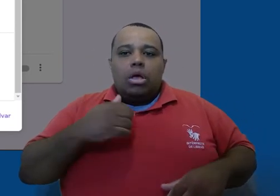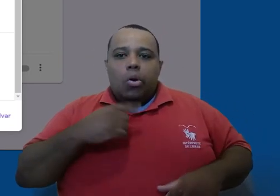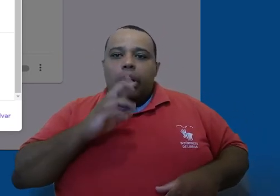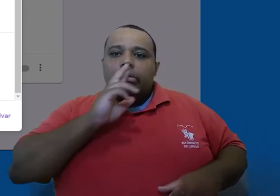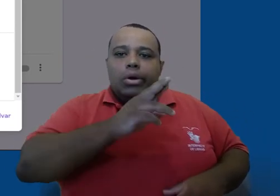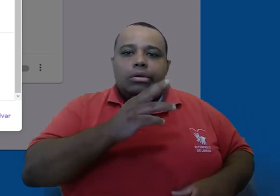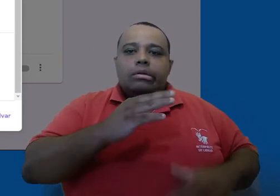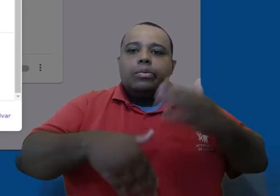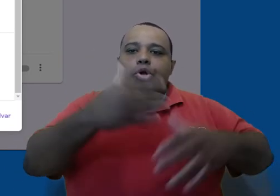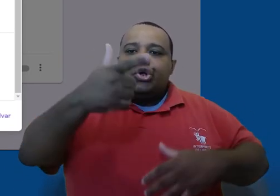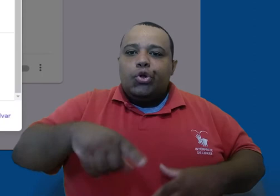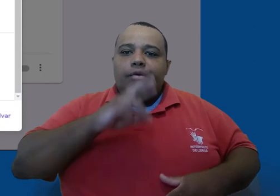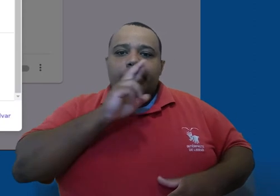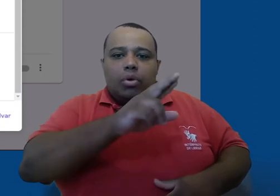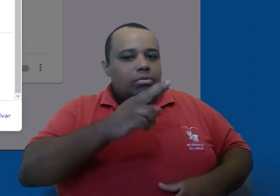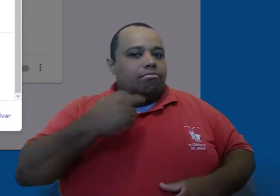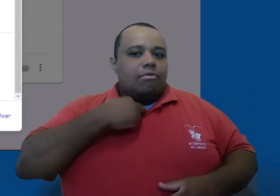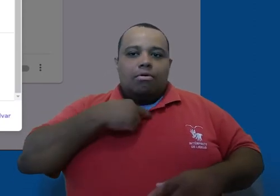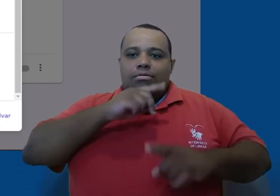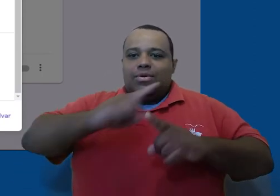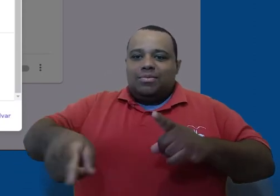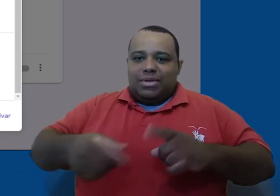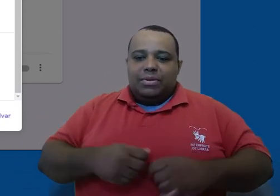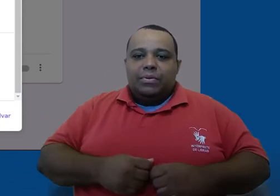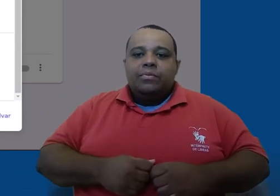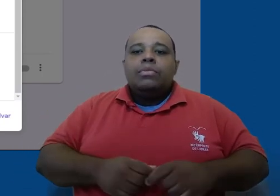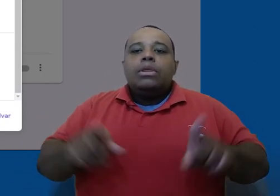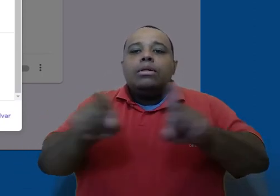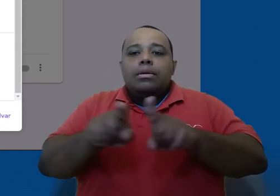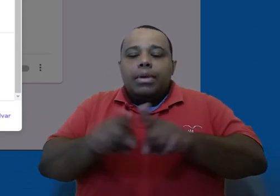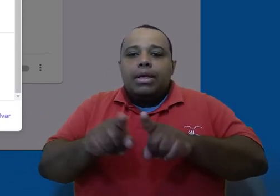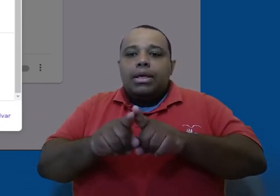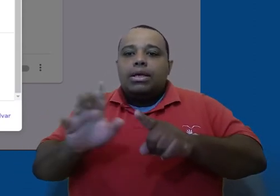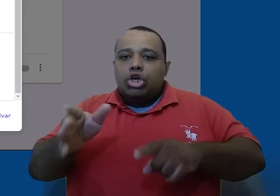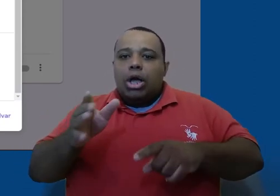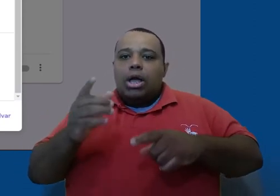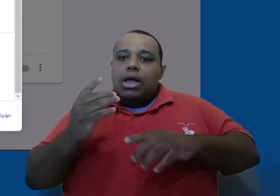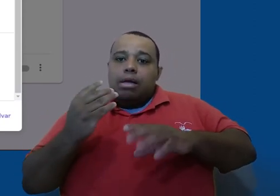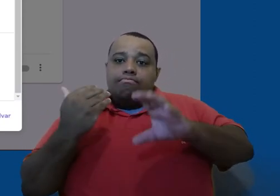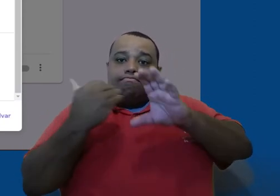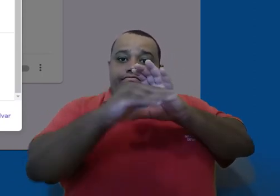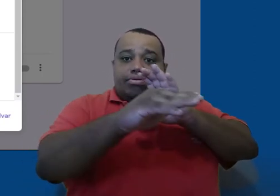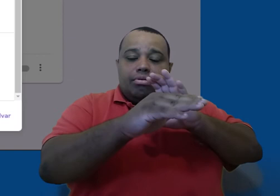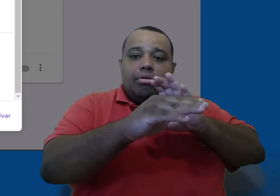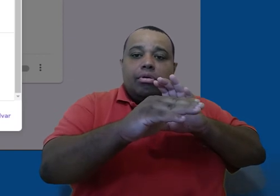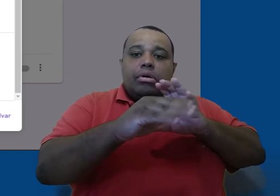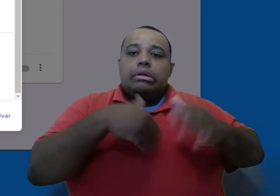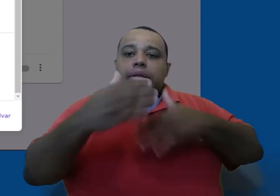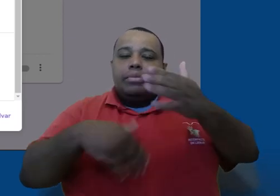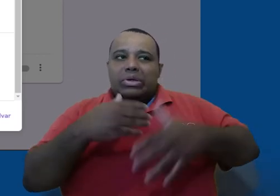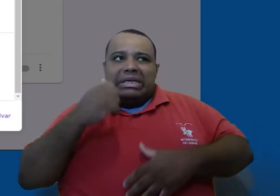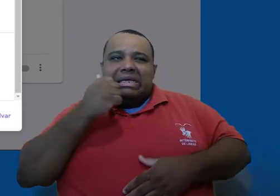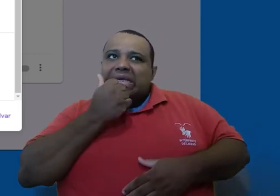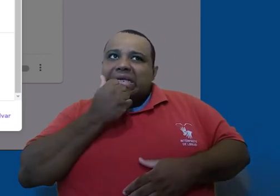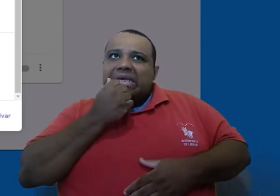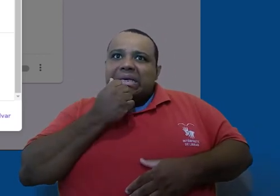como preencher mais uma vez o mesmo teste ainda mais abaixo podemos definir se os alunos poderão editar as respostas após o envio que